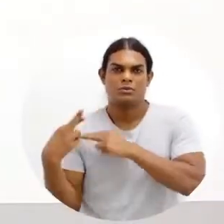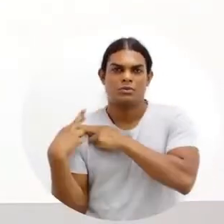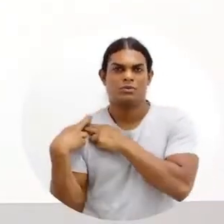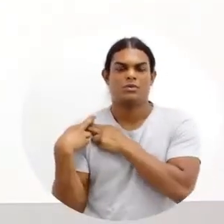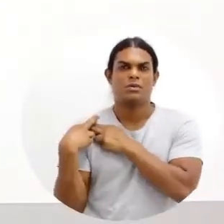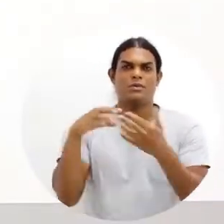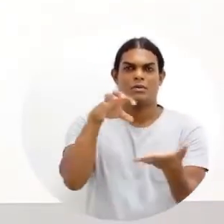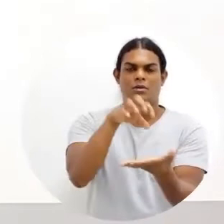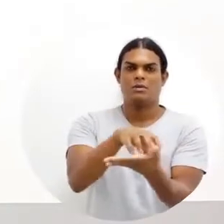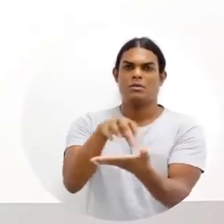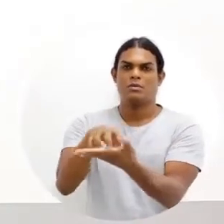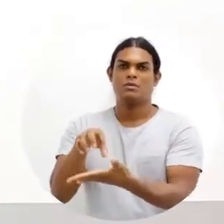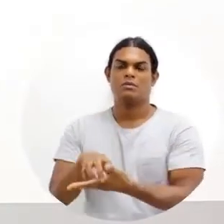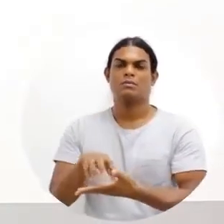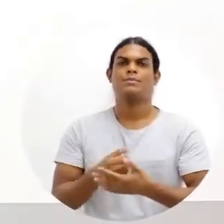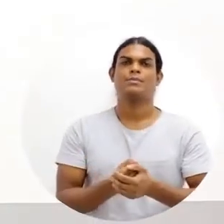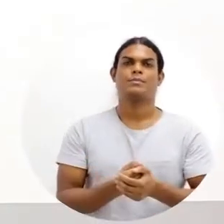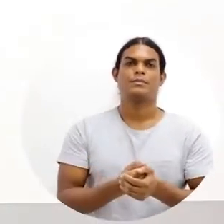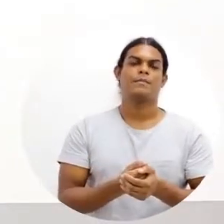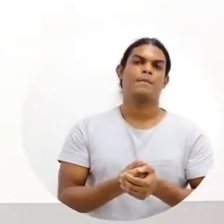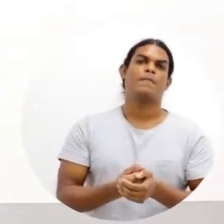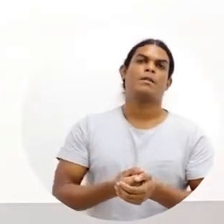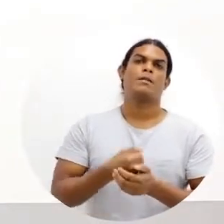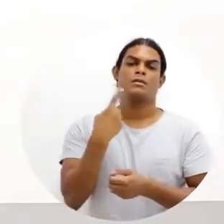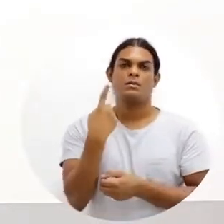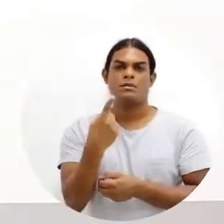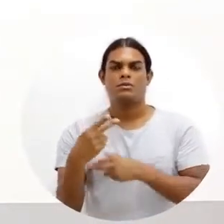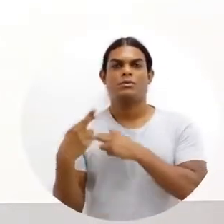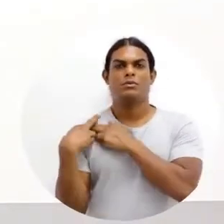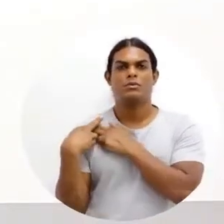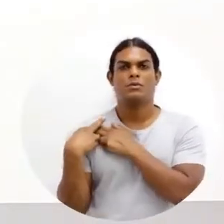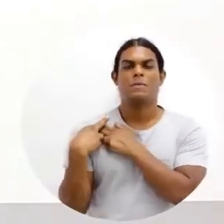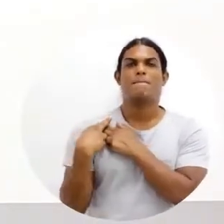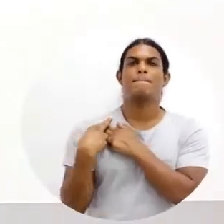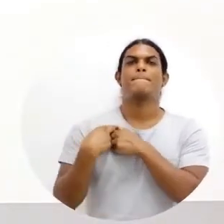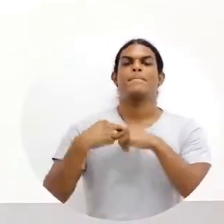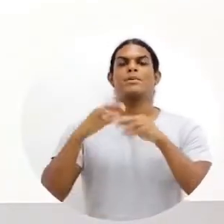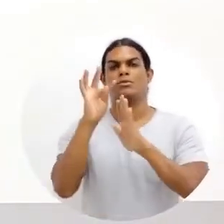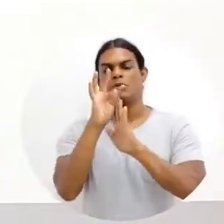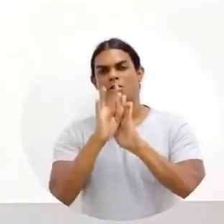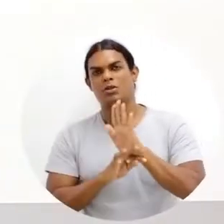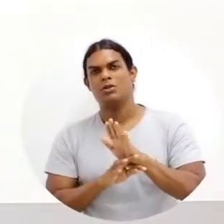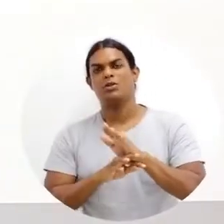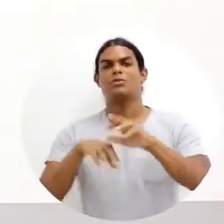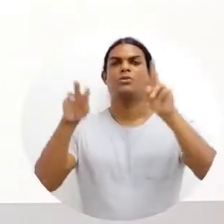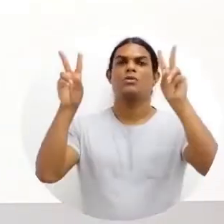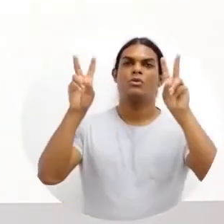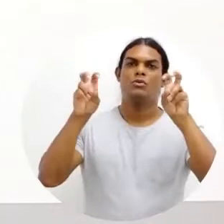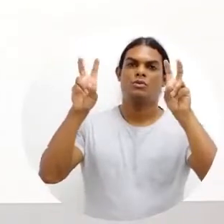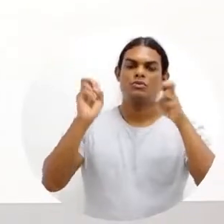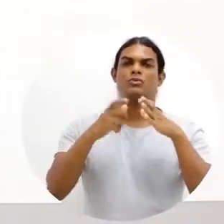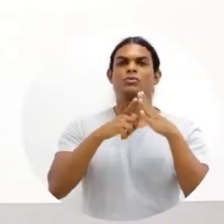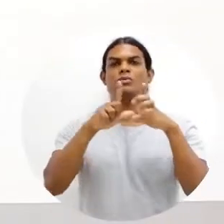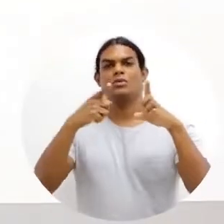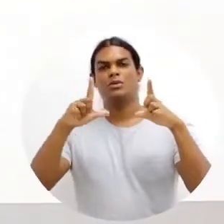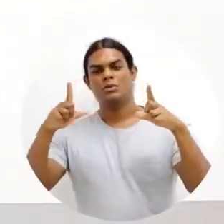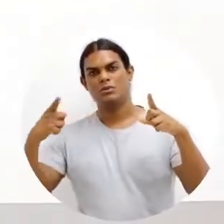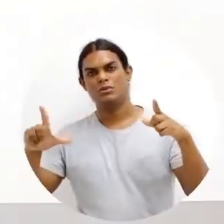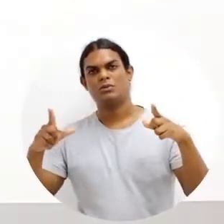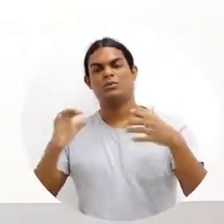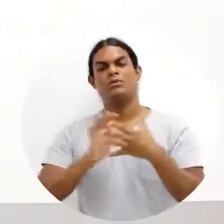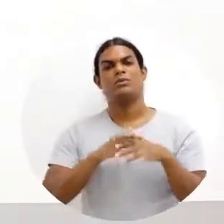um editorial, uma parte do editorial, então alguém fica responsável pelas matérias, outro pela revisão de literatura, o outro pela parte